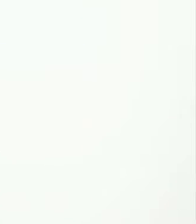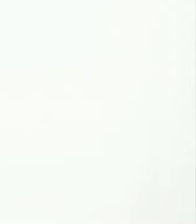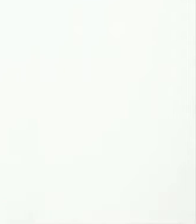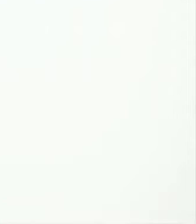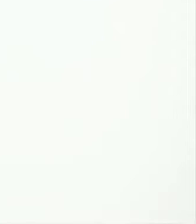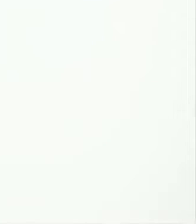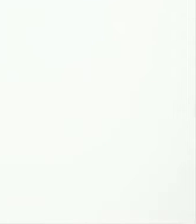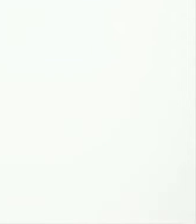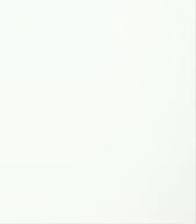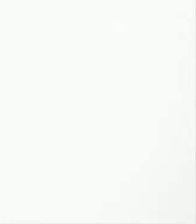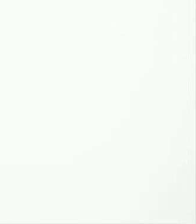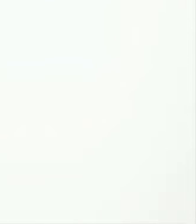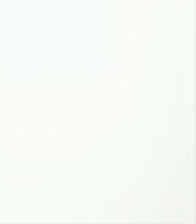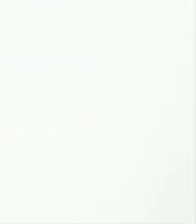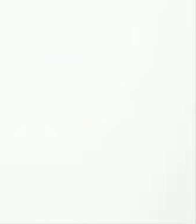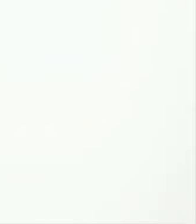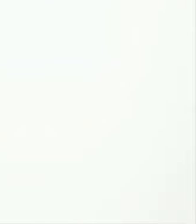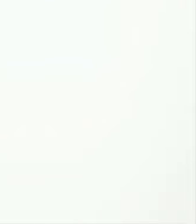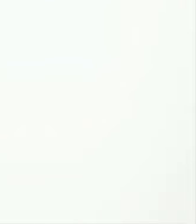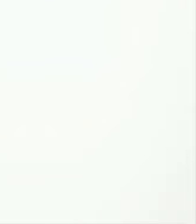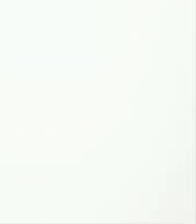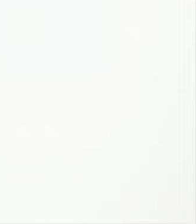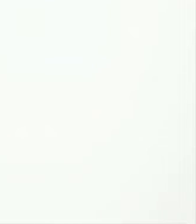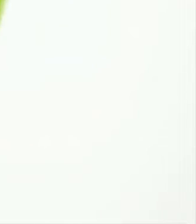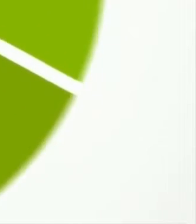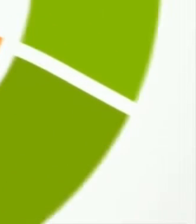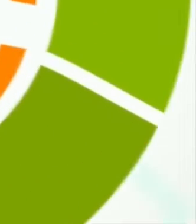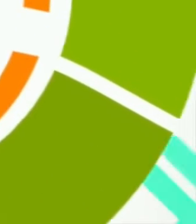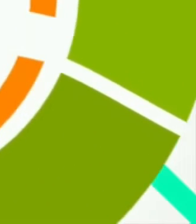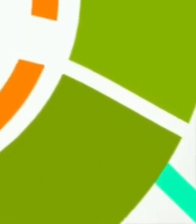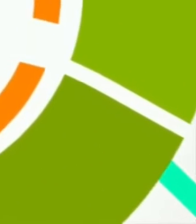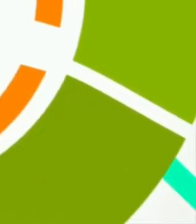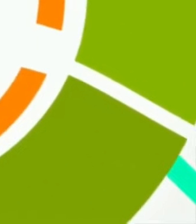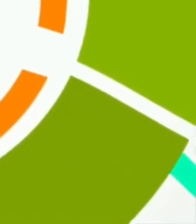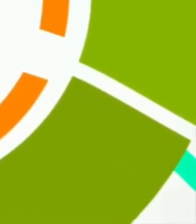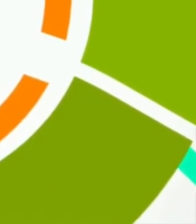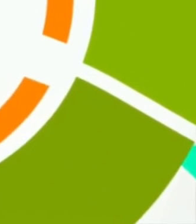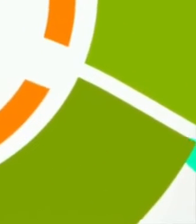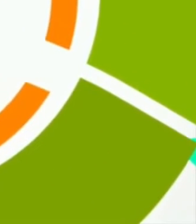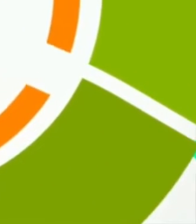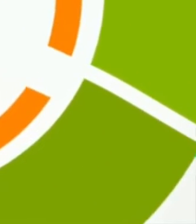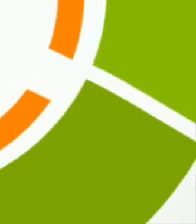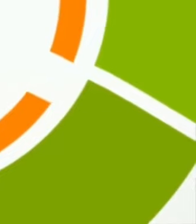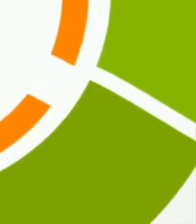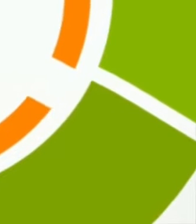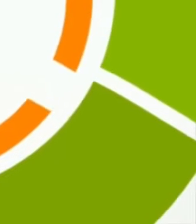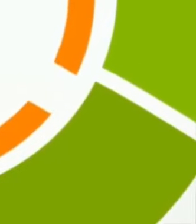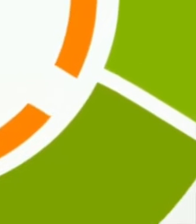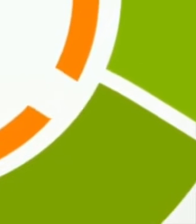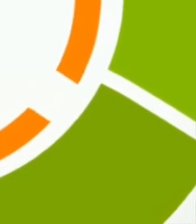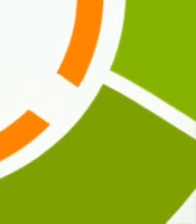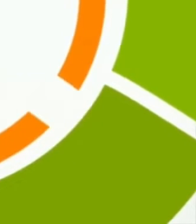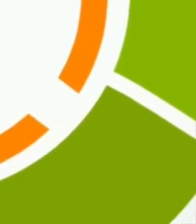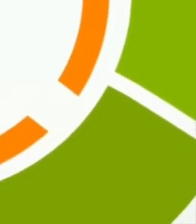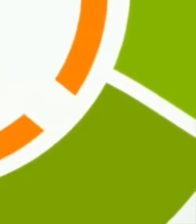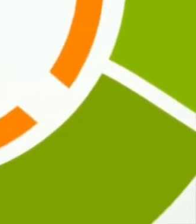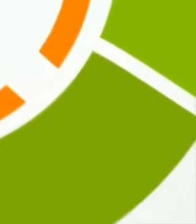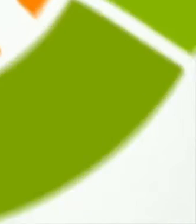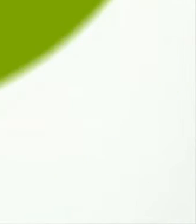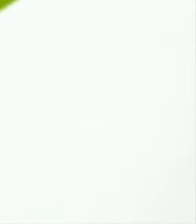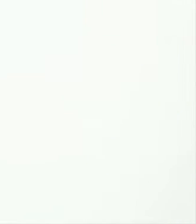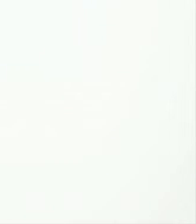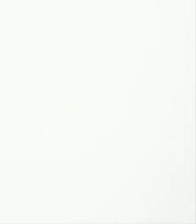o turismo o o município está dividido da seguinte forma 55 porcento estão relacionados à administração